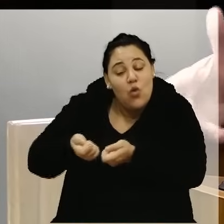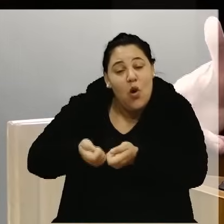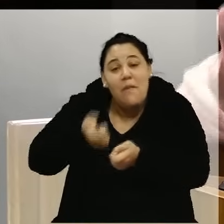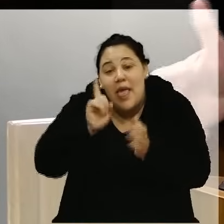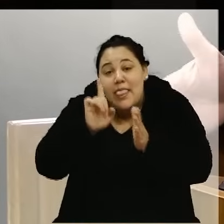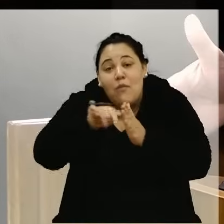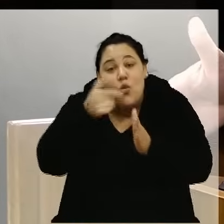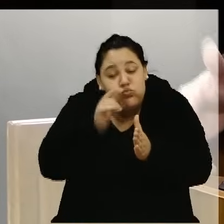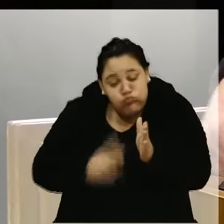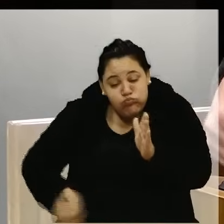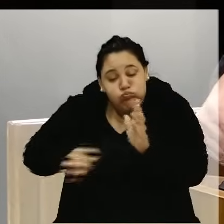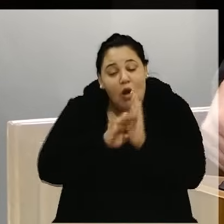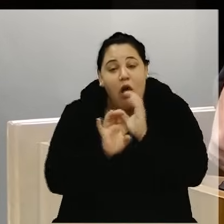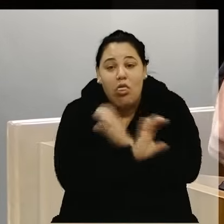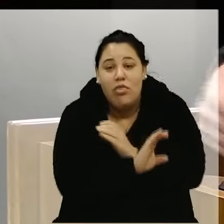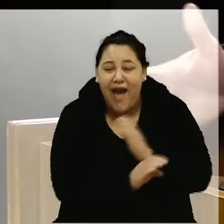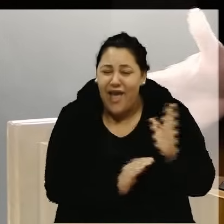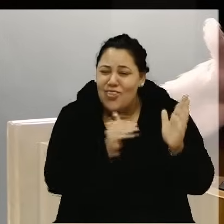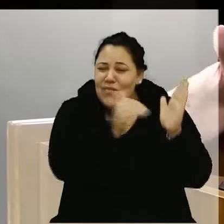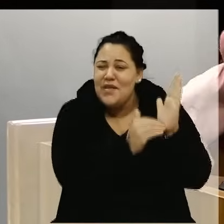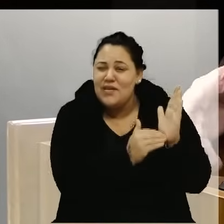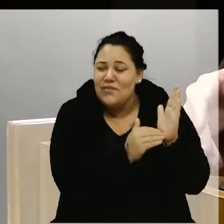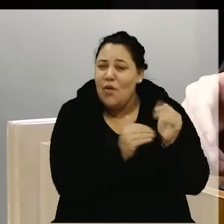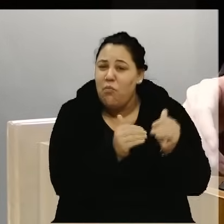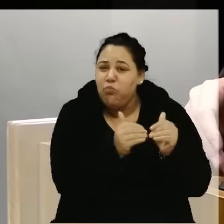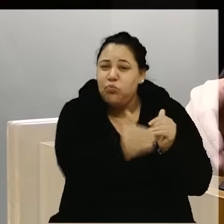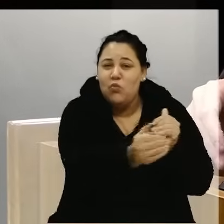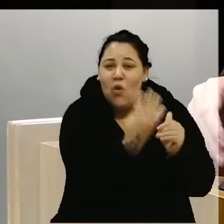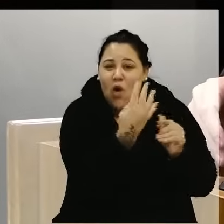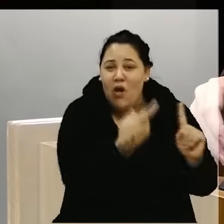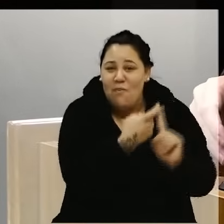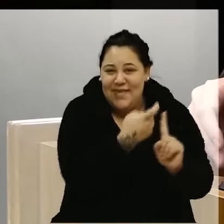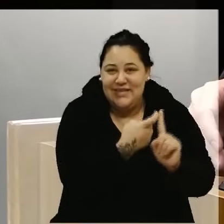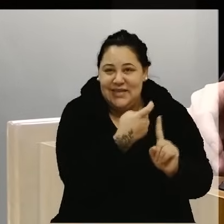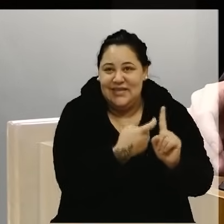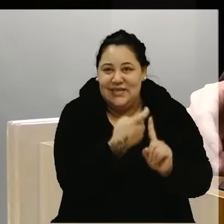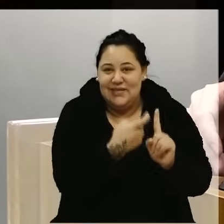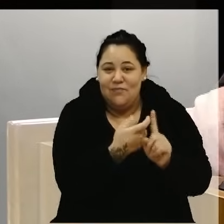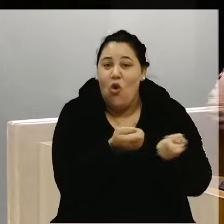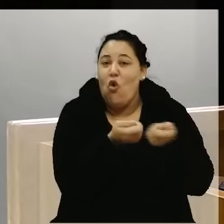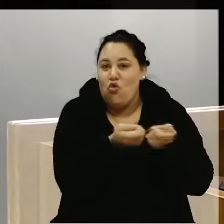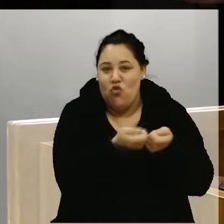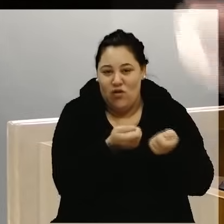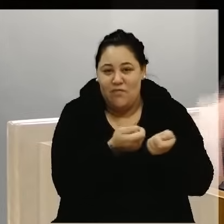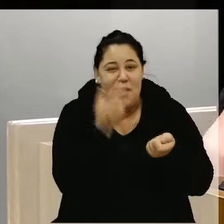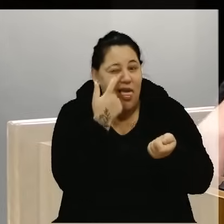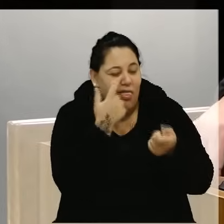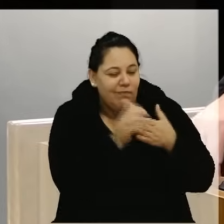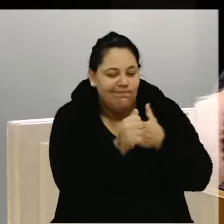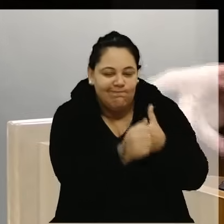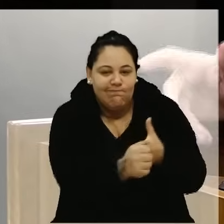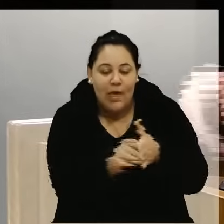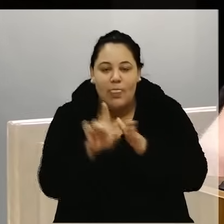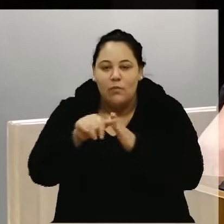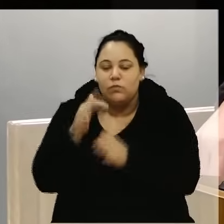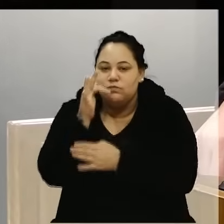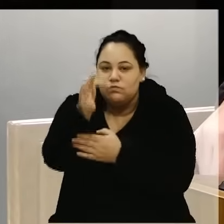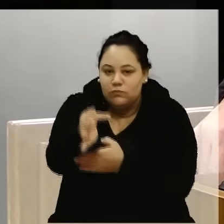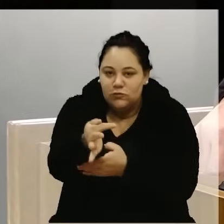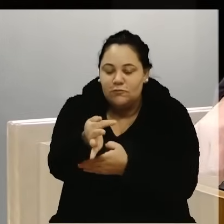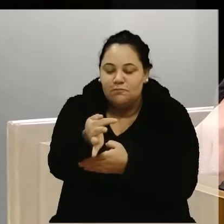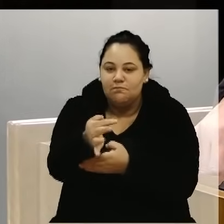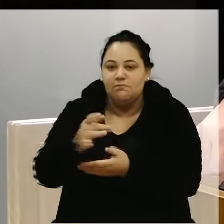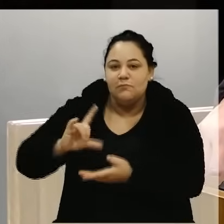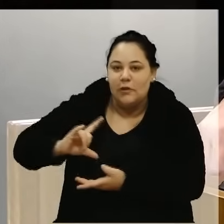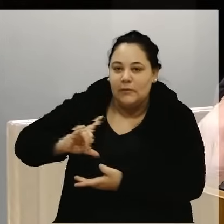no mínimo, pelos próximos 4 meses de controle, e futuramente uma